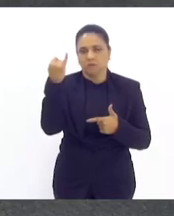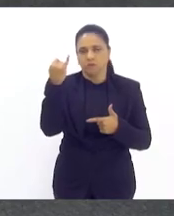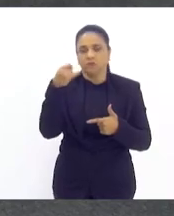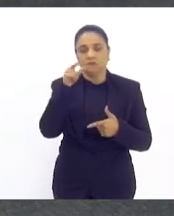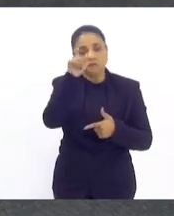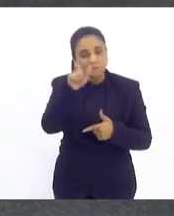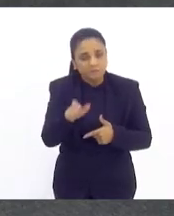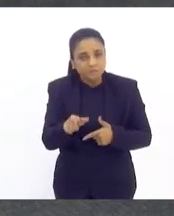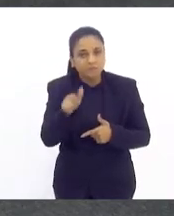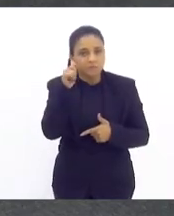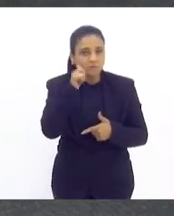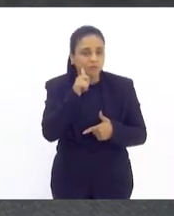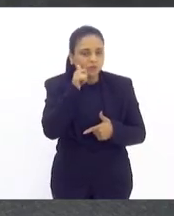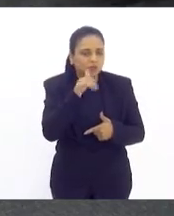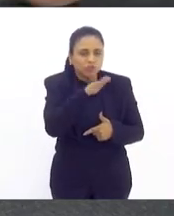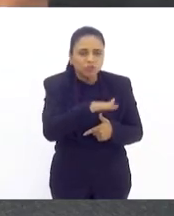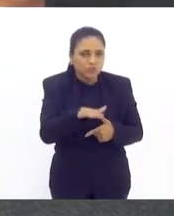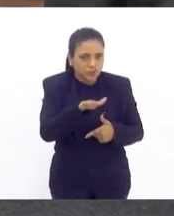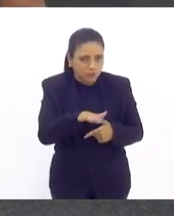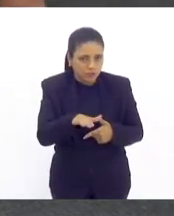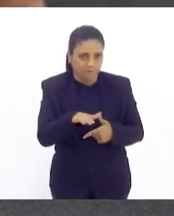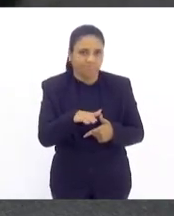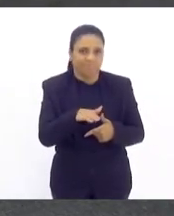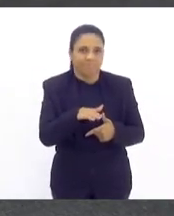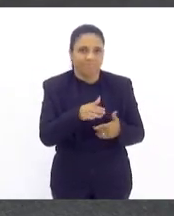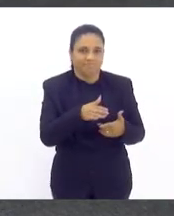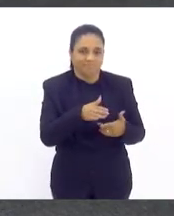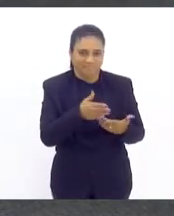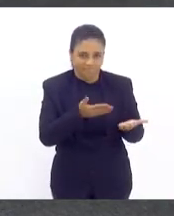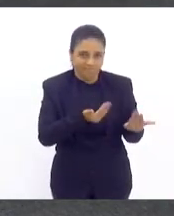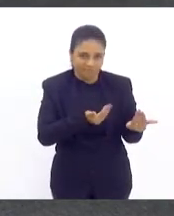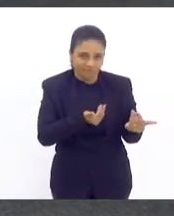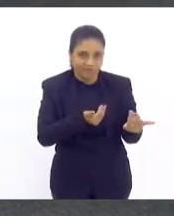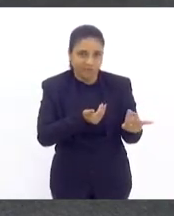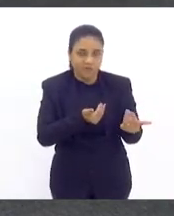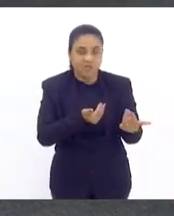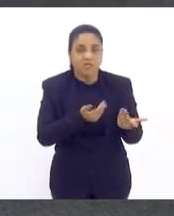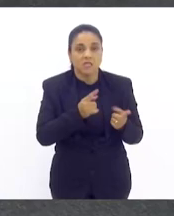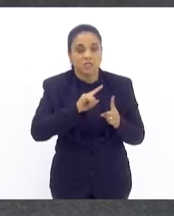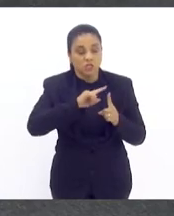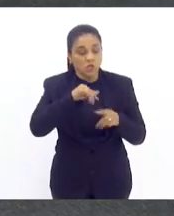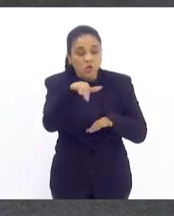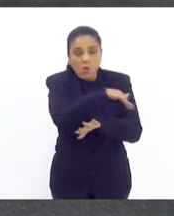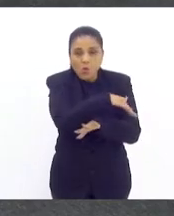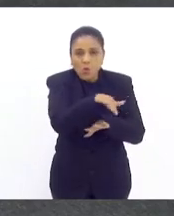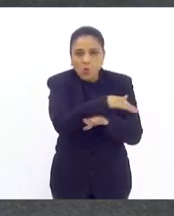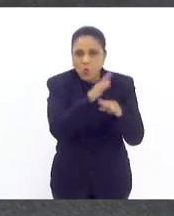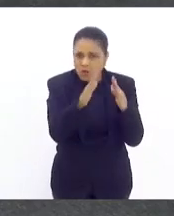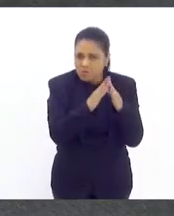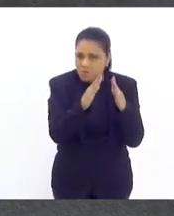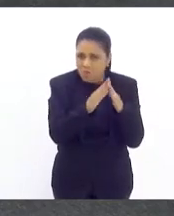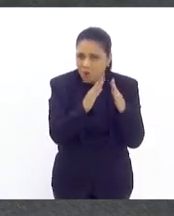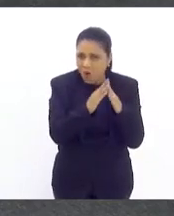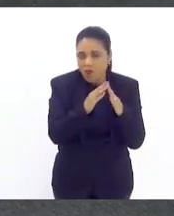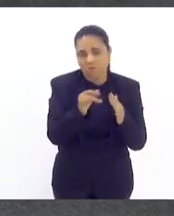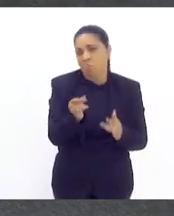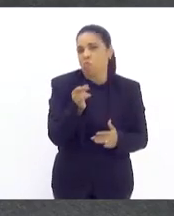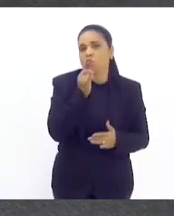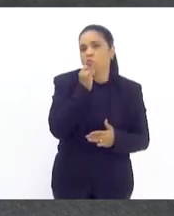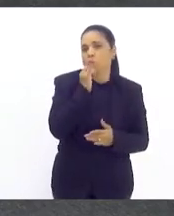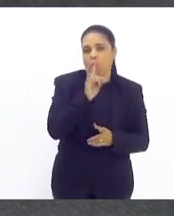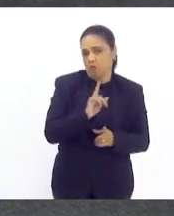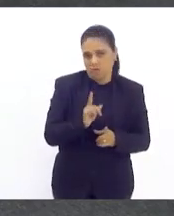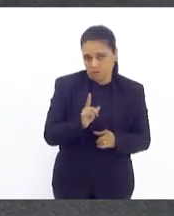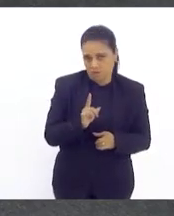meninas mulheres elas não foram parar nessa situação a situação de rua não é à toa